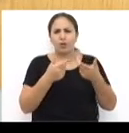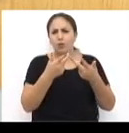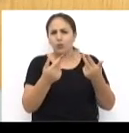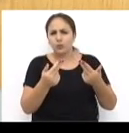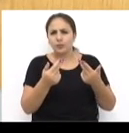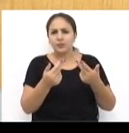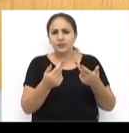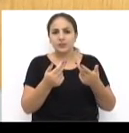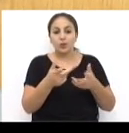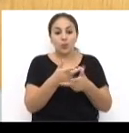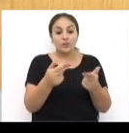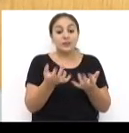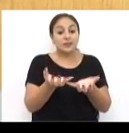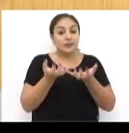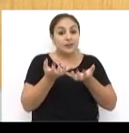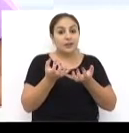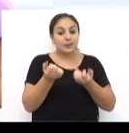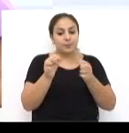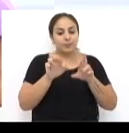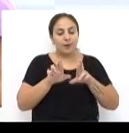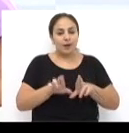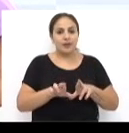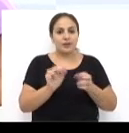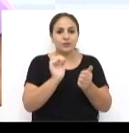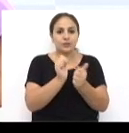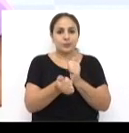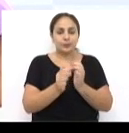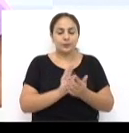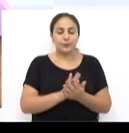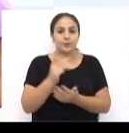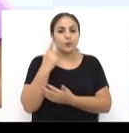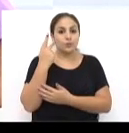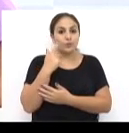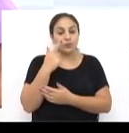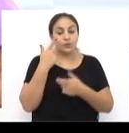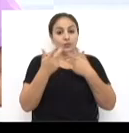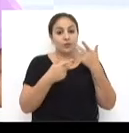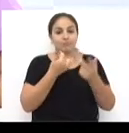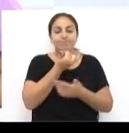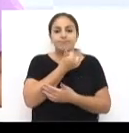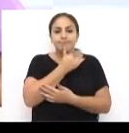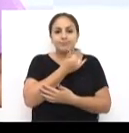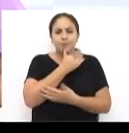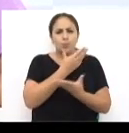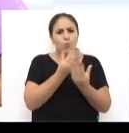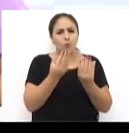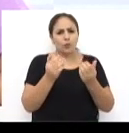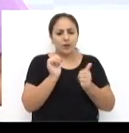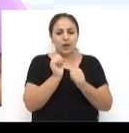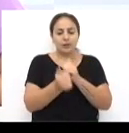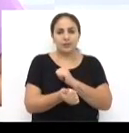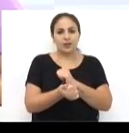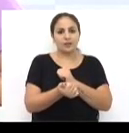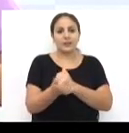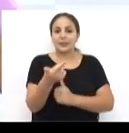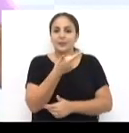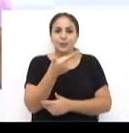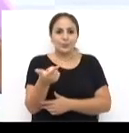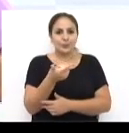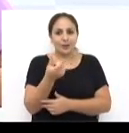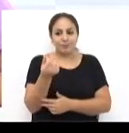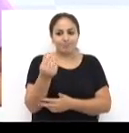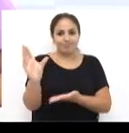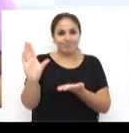alguns anseios para a área do esporte. O parlamentar ressaltou que, infelizmente, muitos atletas não dispõem